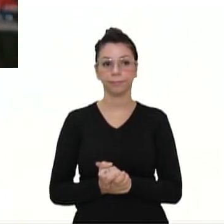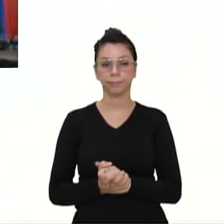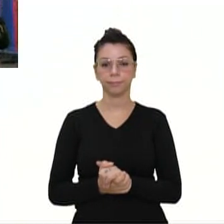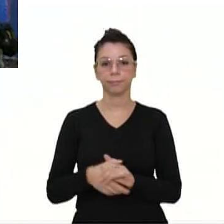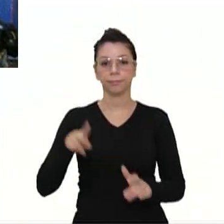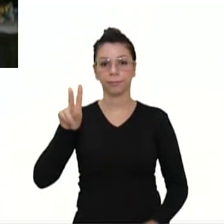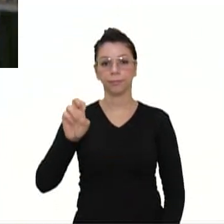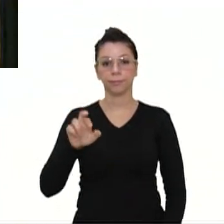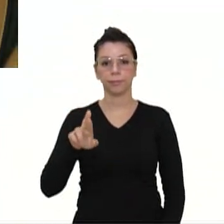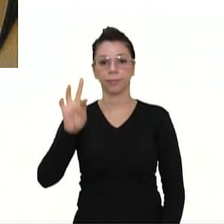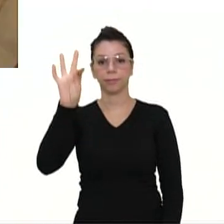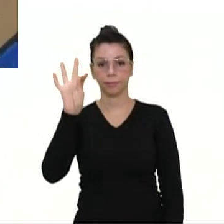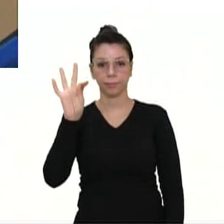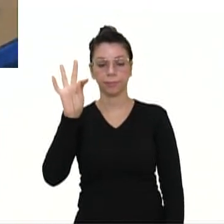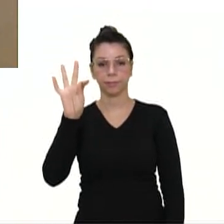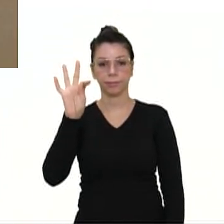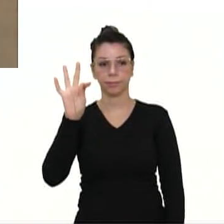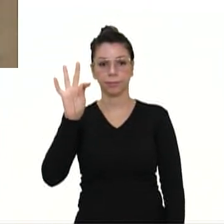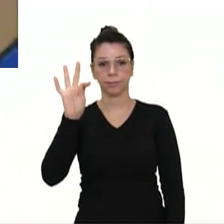Vert.